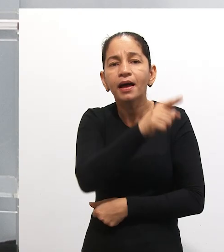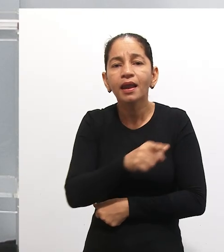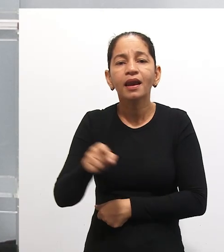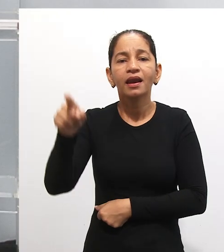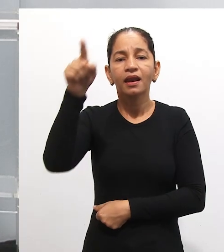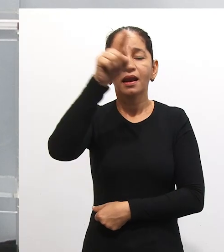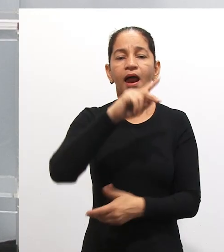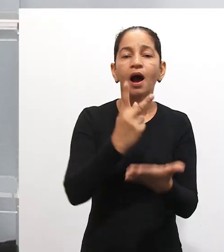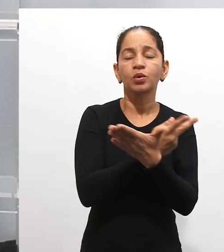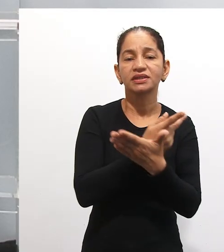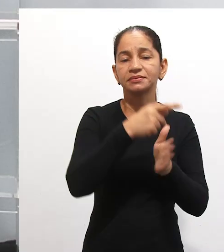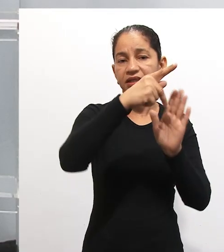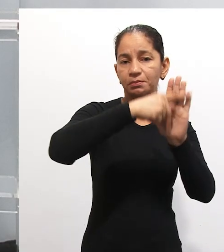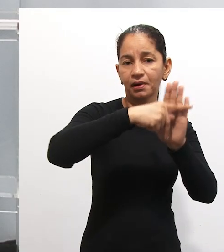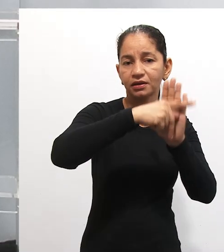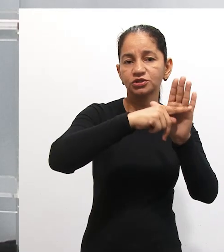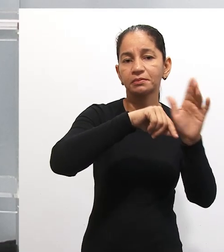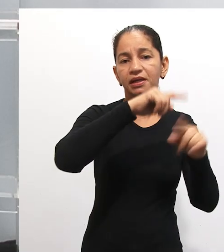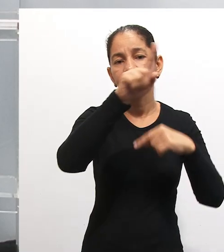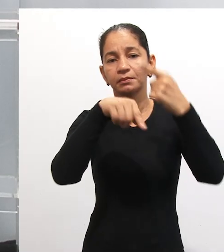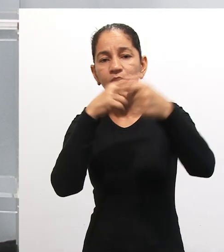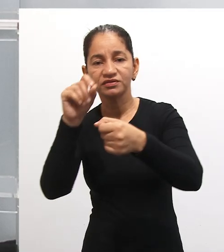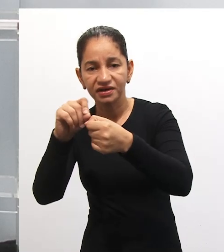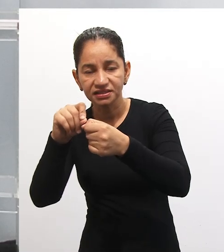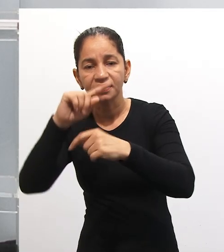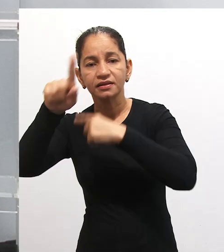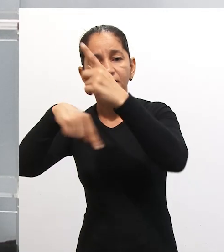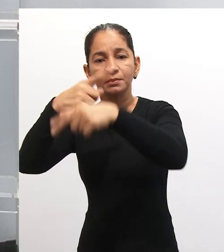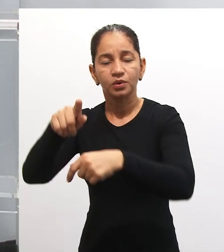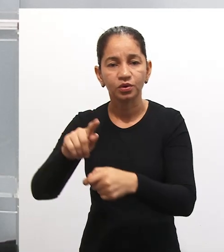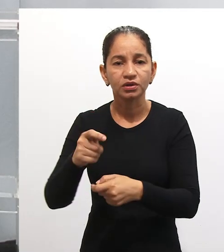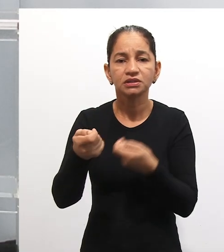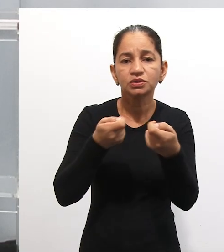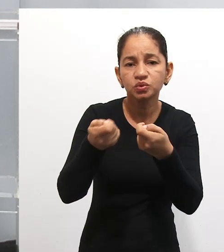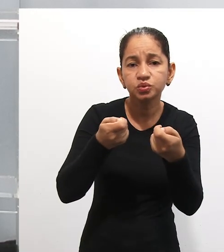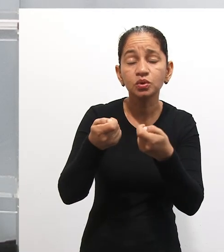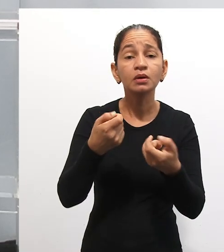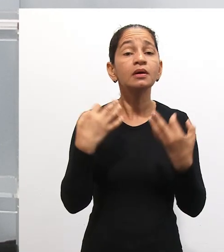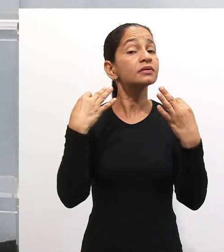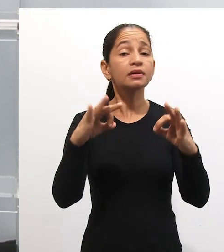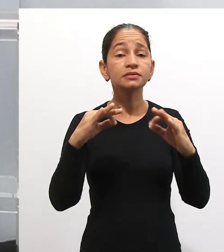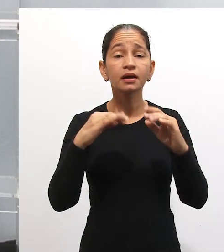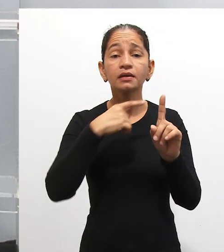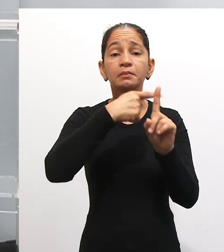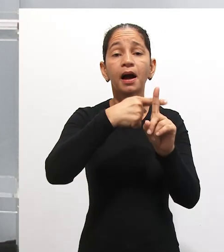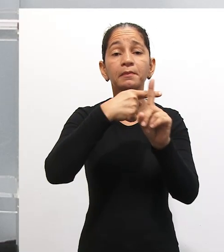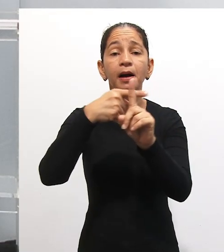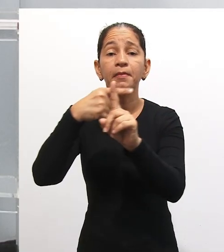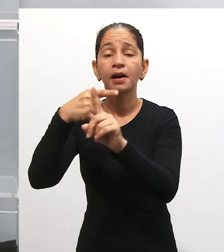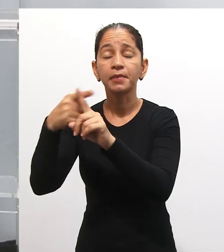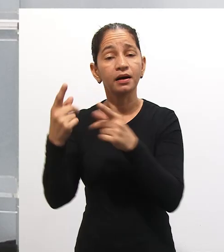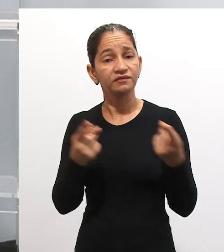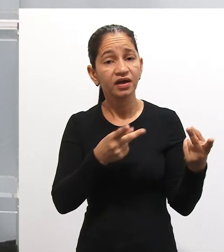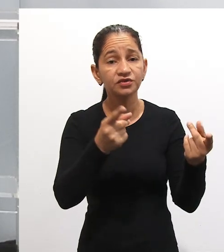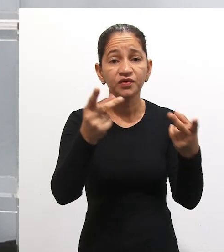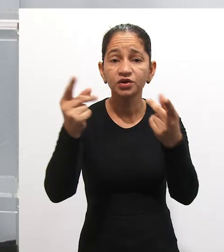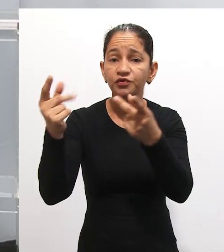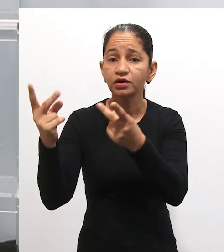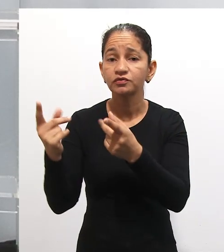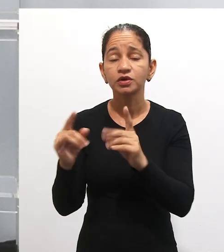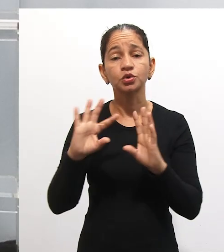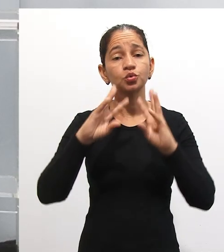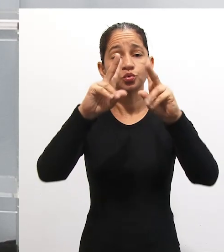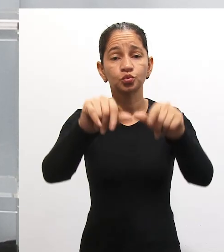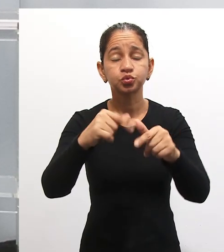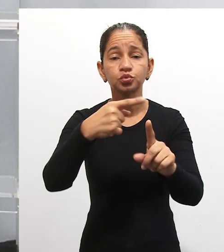já acontece. Mas, até porque está dando certo, o patrão está lá com